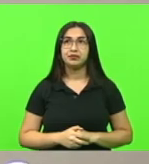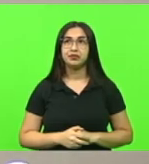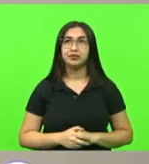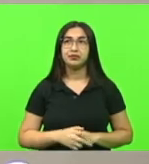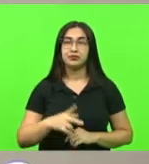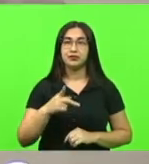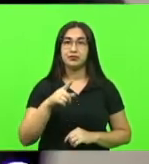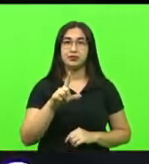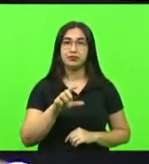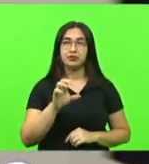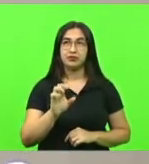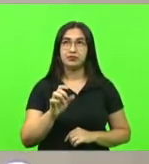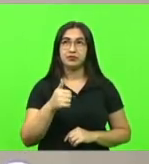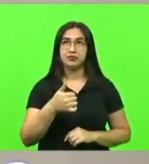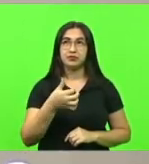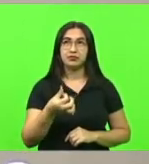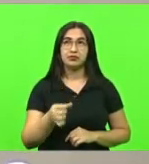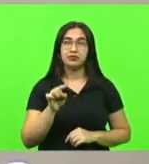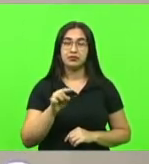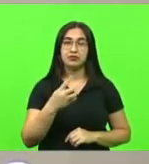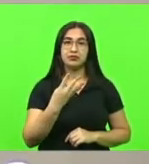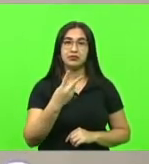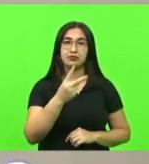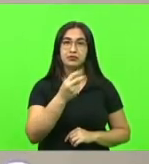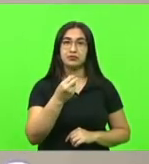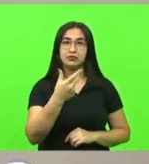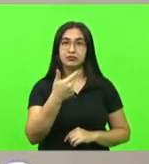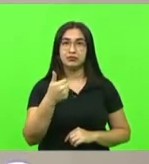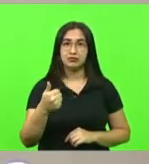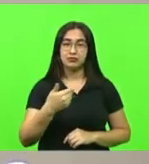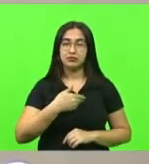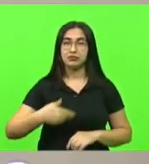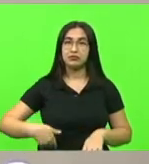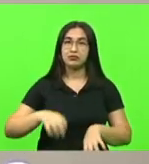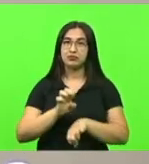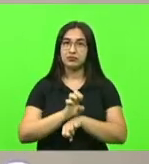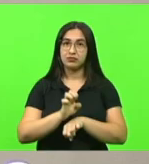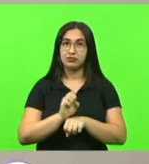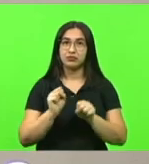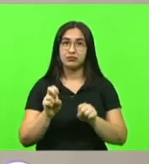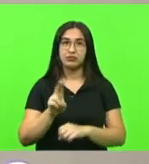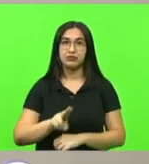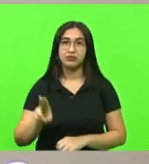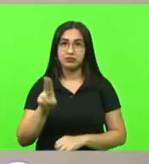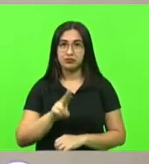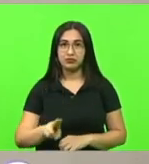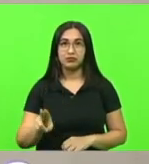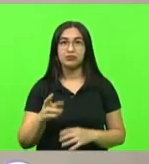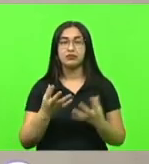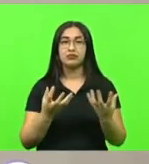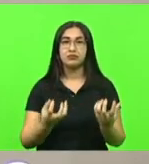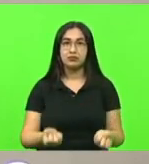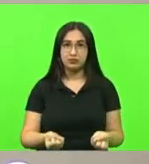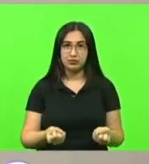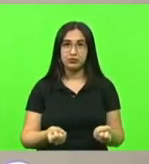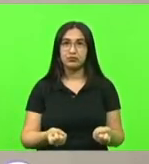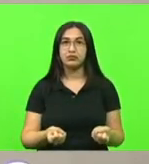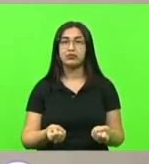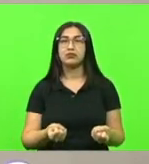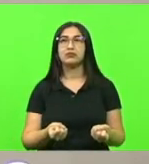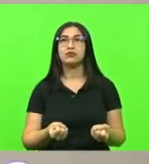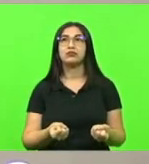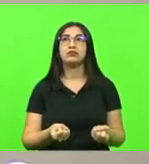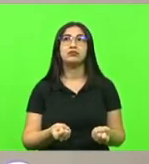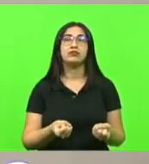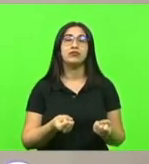PLC 16.4 de 2021. Autor, governo do Estado, institui o benefício especial para adesão patrocinada ao regime